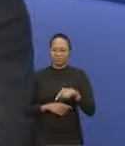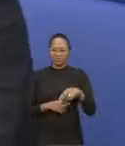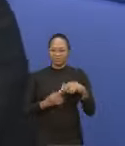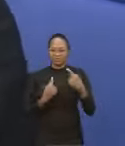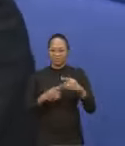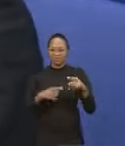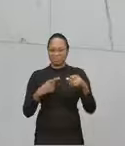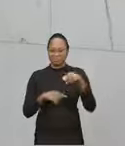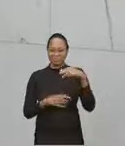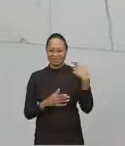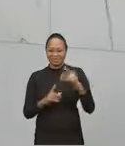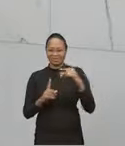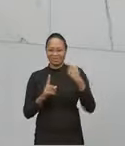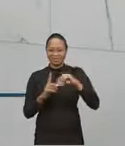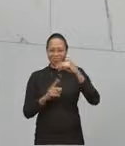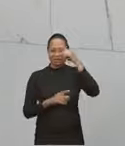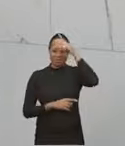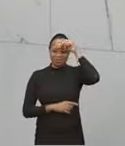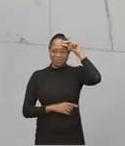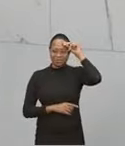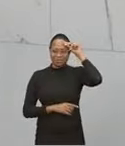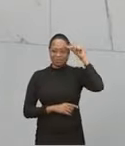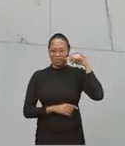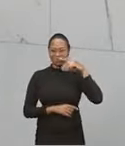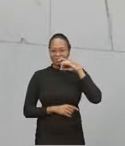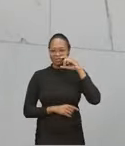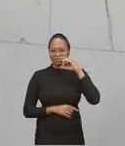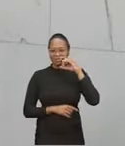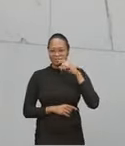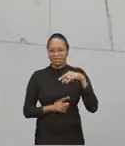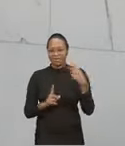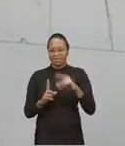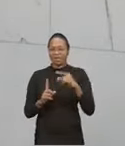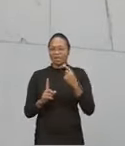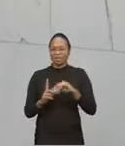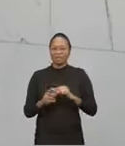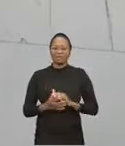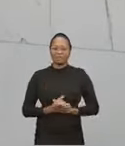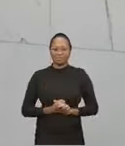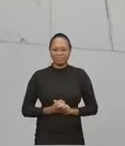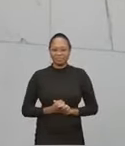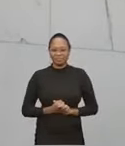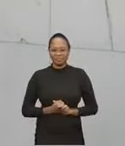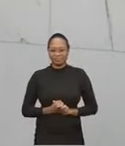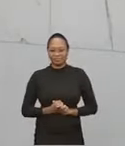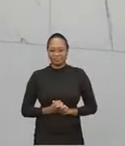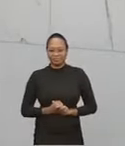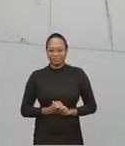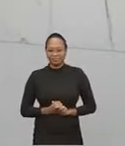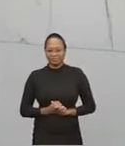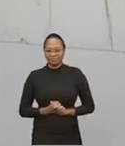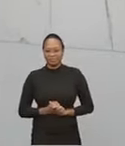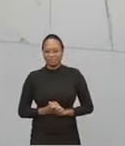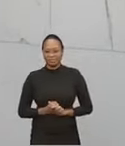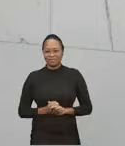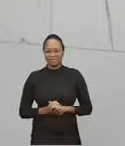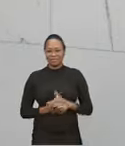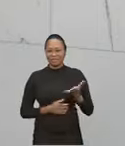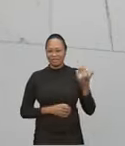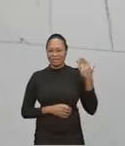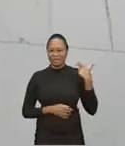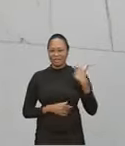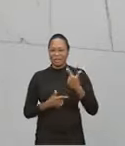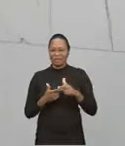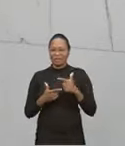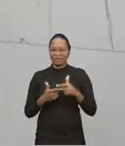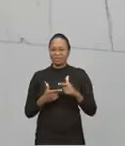viu? Esse Niltinho, eu bati em todo mundo, Niltinho. Ele não tinha esse negócio, não. No meu tempo era problema.